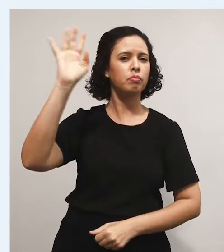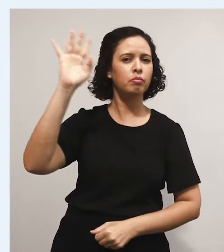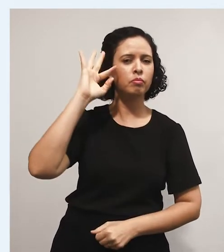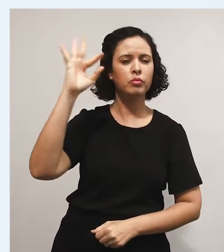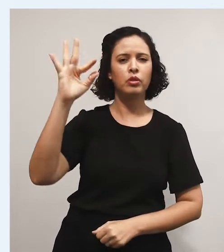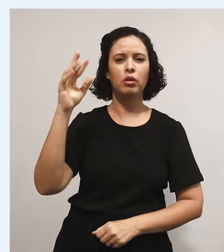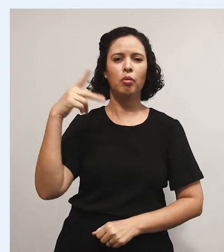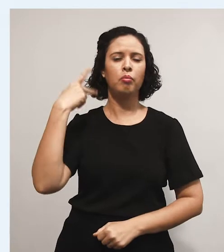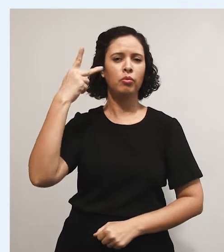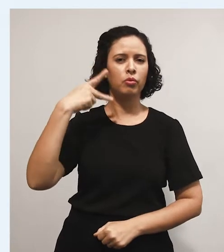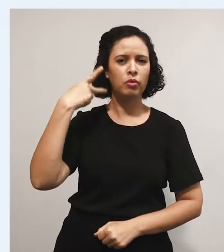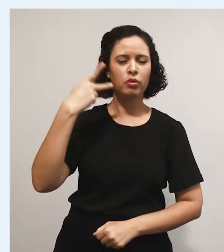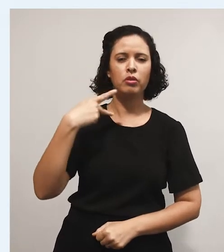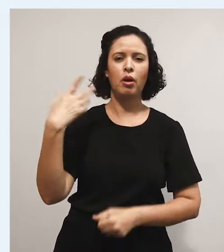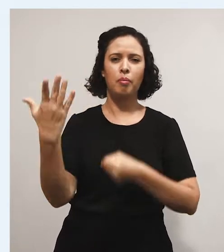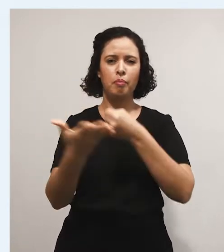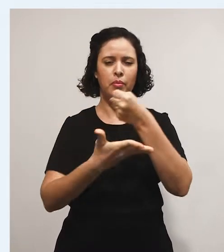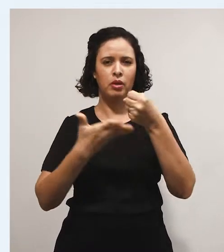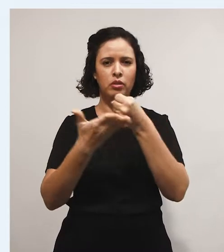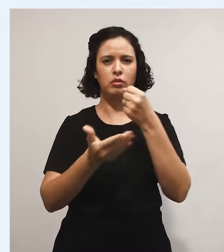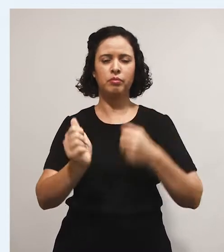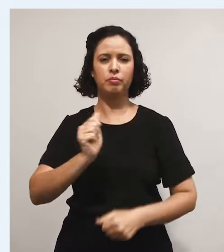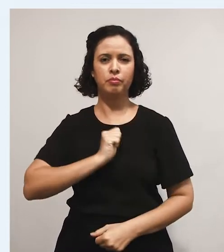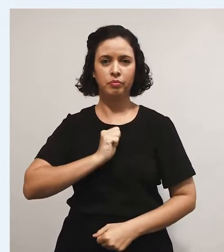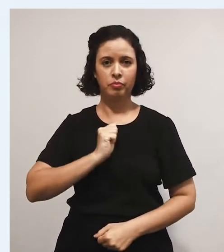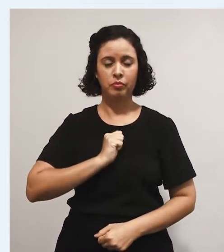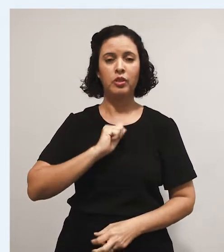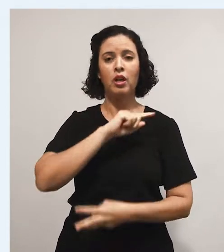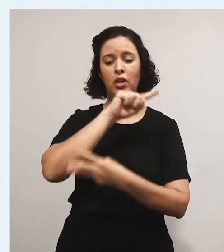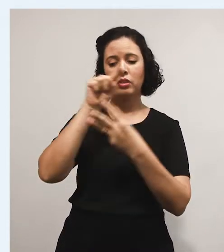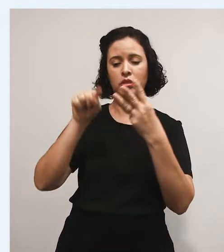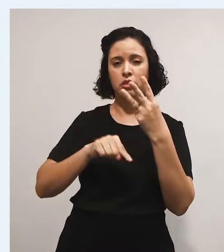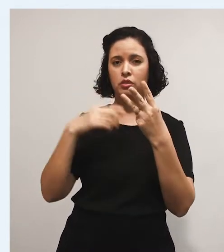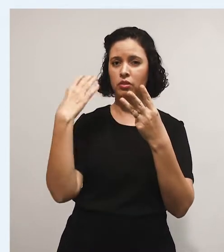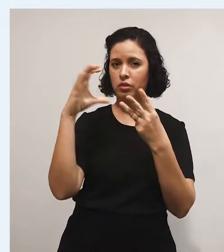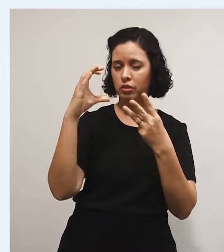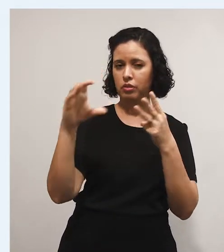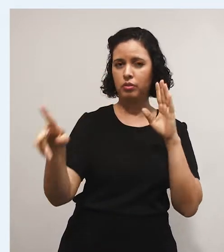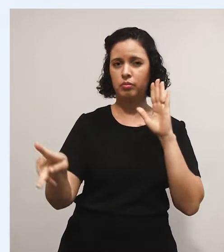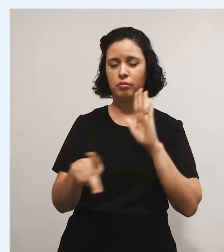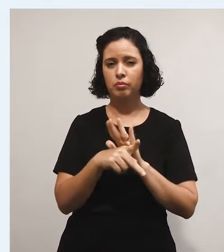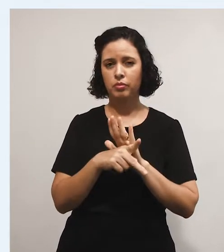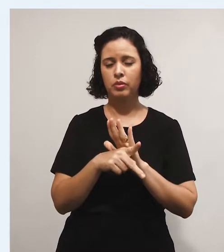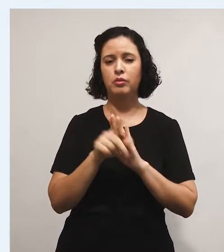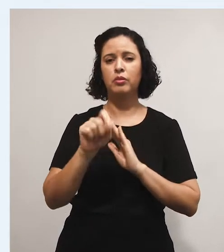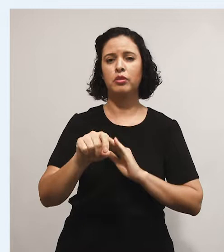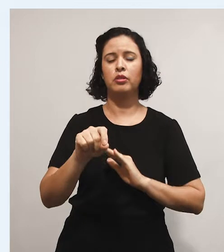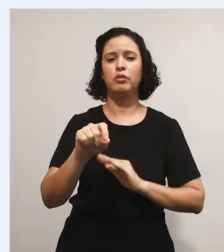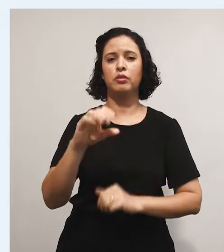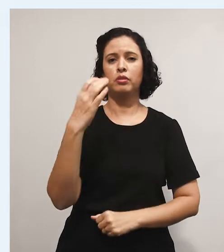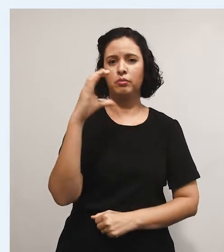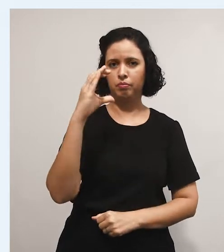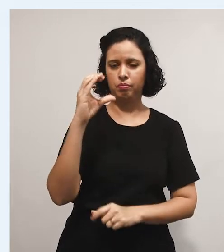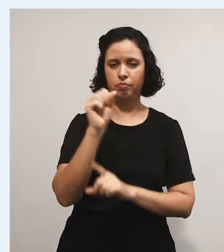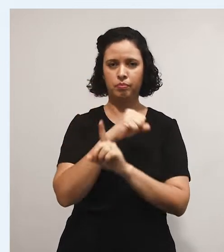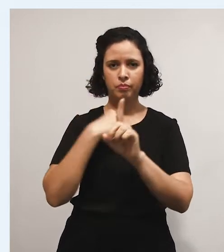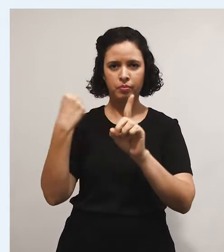e as bases da antropologia, que são as três ciências constitutivas das ciências